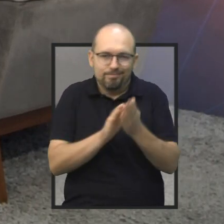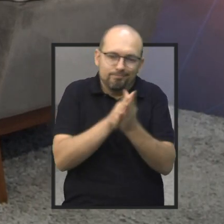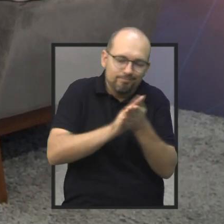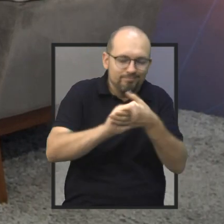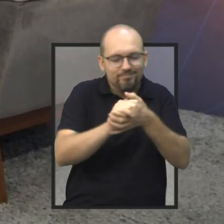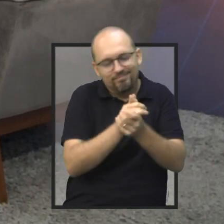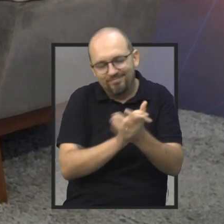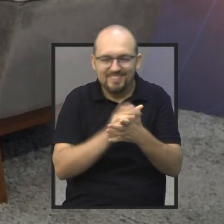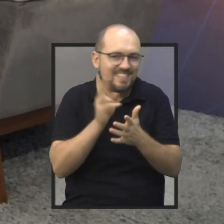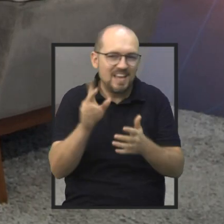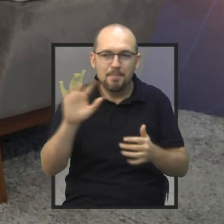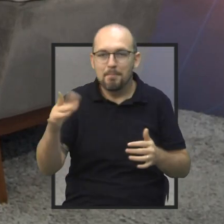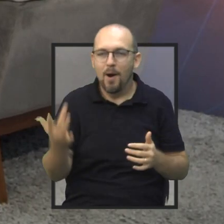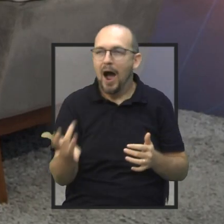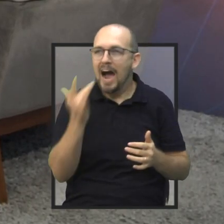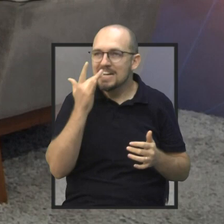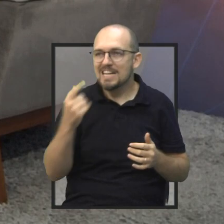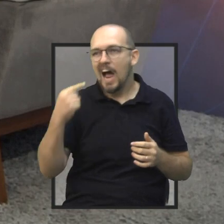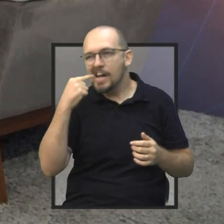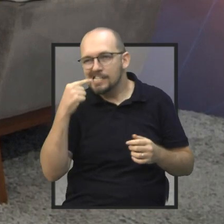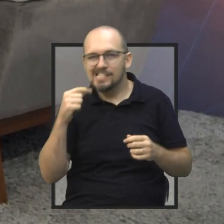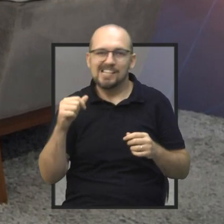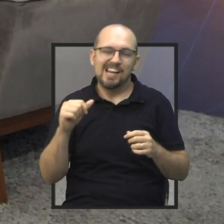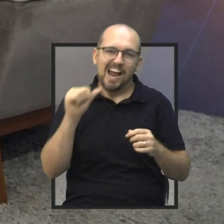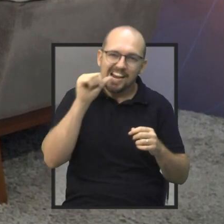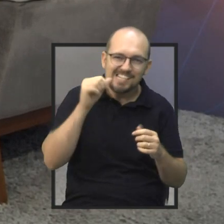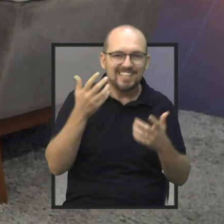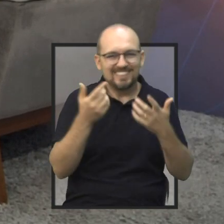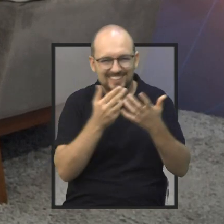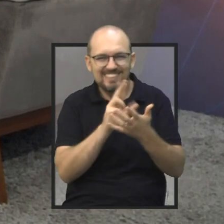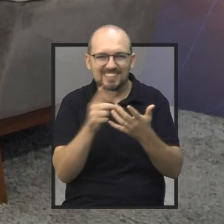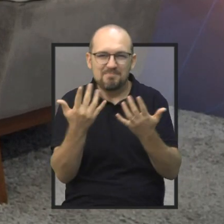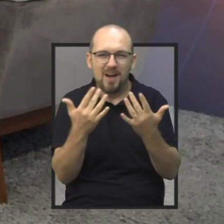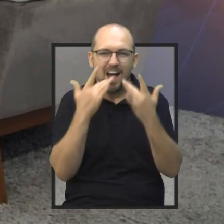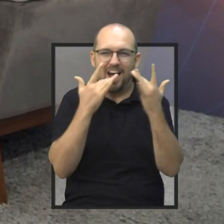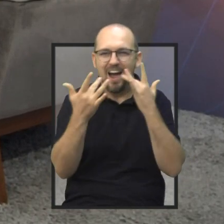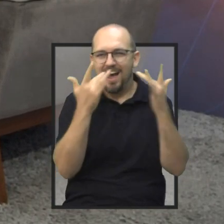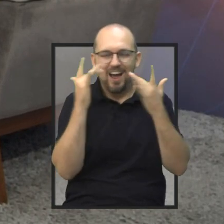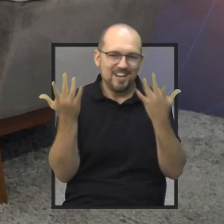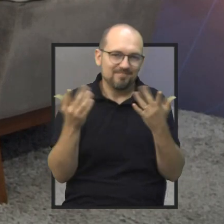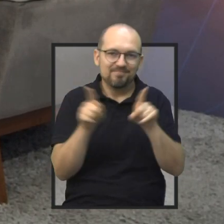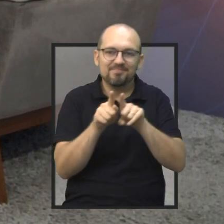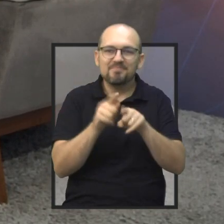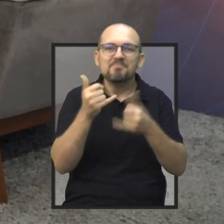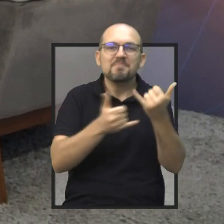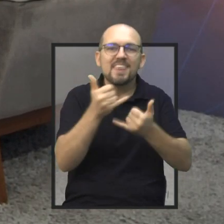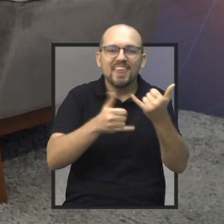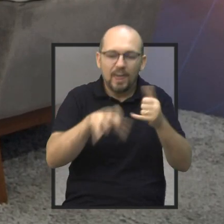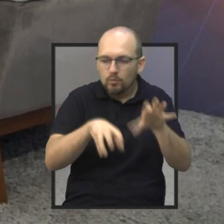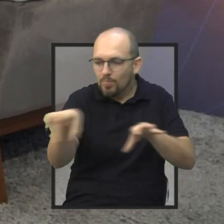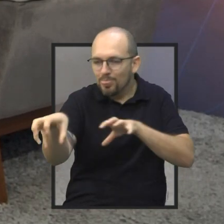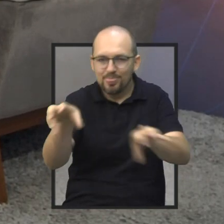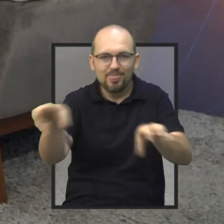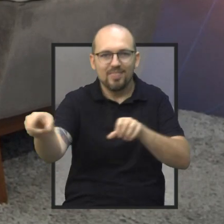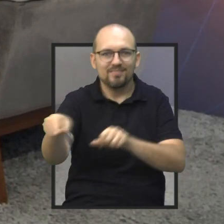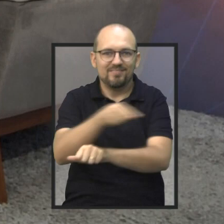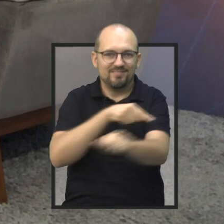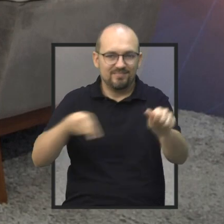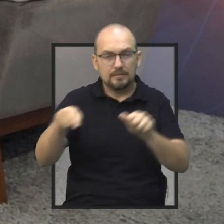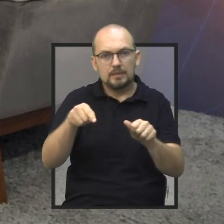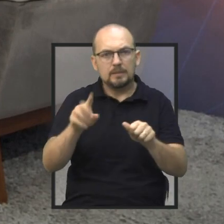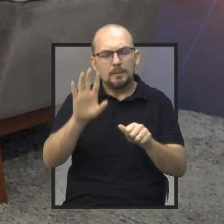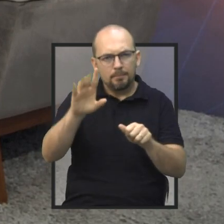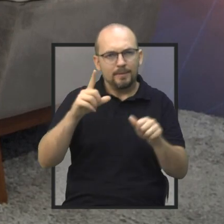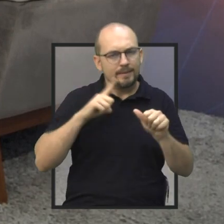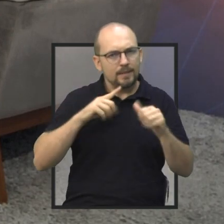mãos, leva toda hora a mão na boca, como a senhora disse, compartilha brinquedo ou outras coisas com outras crianças. Além disso, tem a